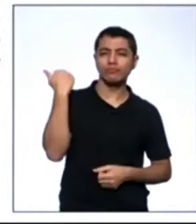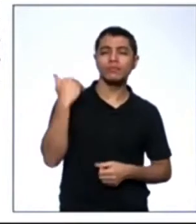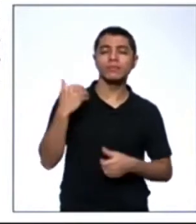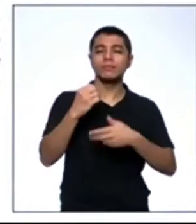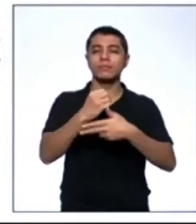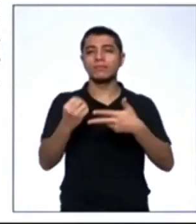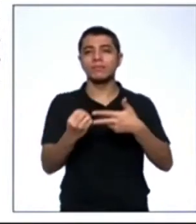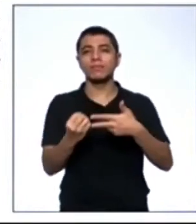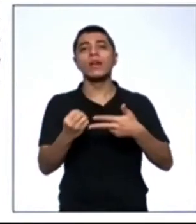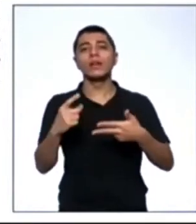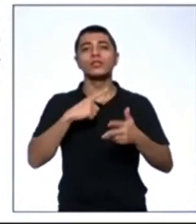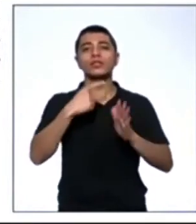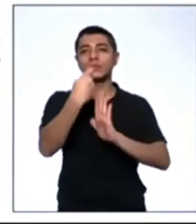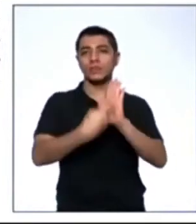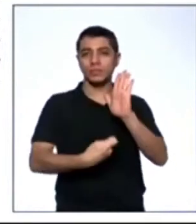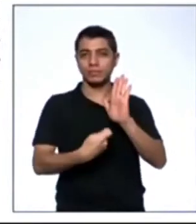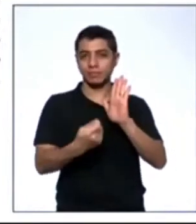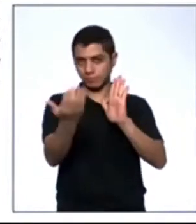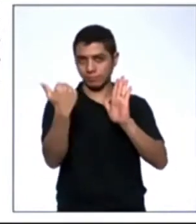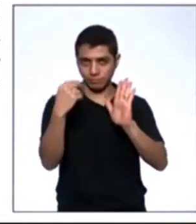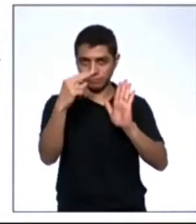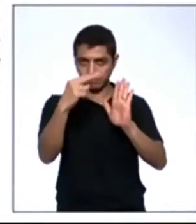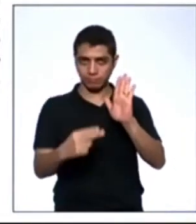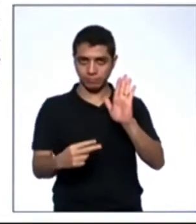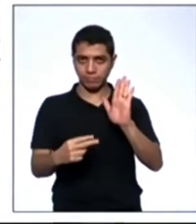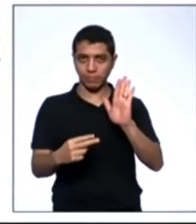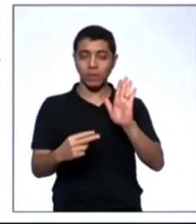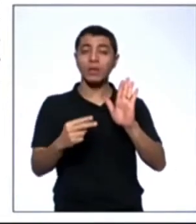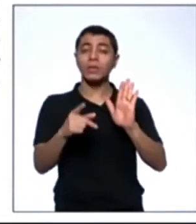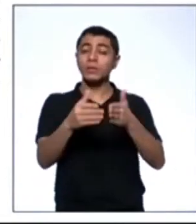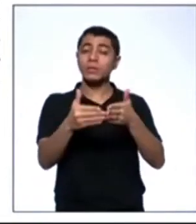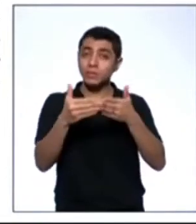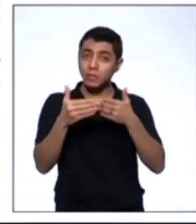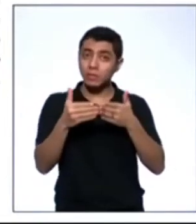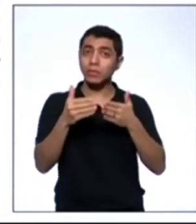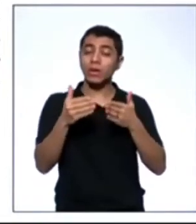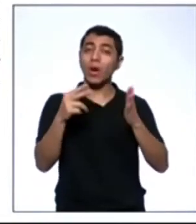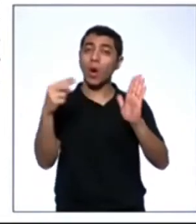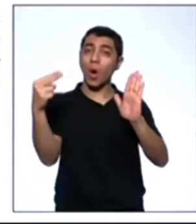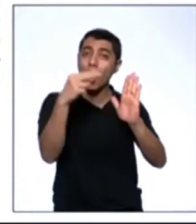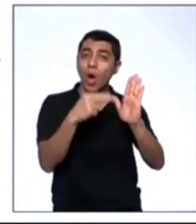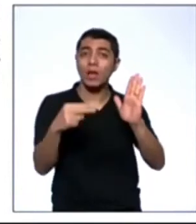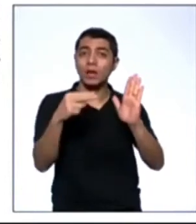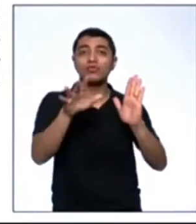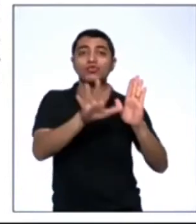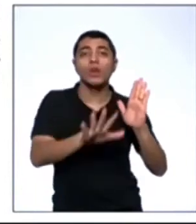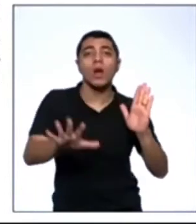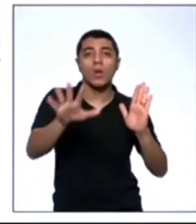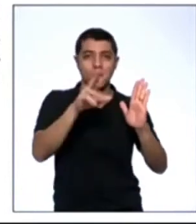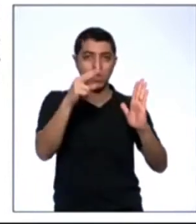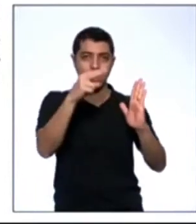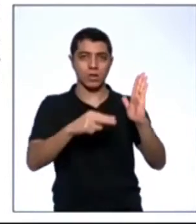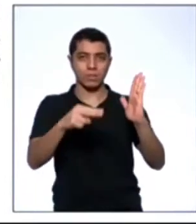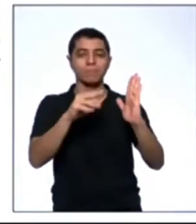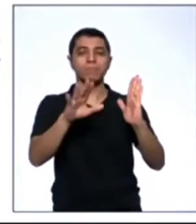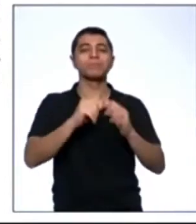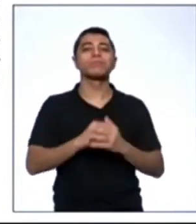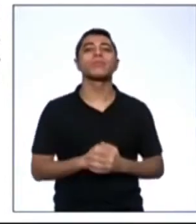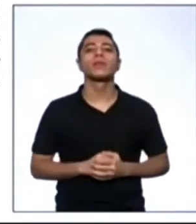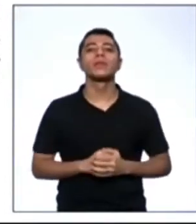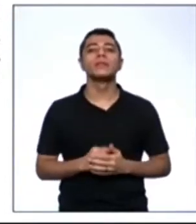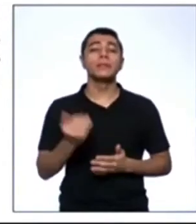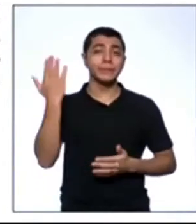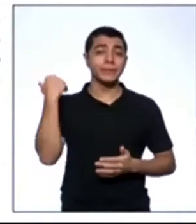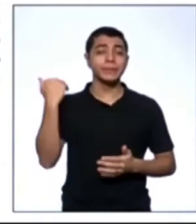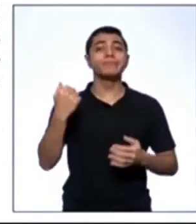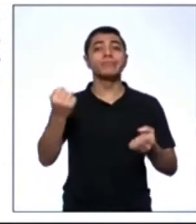comigo? Eu vou ler aqui com vocês, por favor, dê uma olhada de forma geral. Ó. Antes das lombadas eletrônicas, eram pintadas